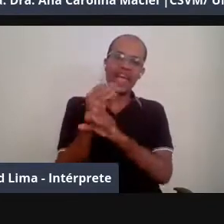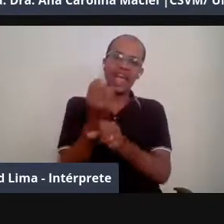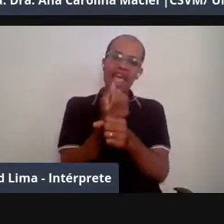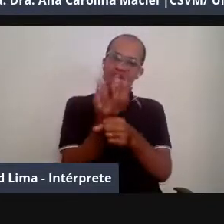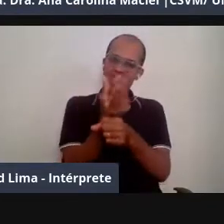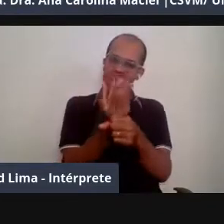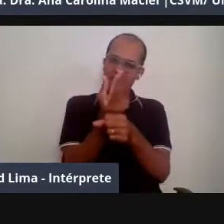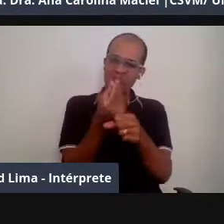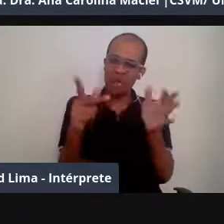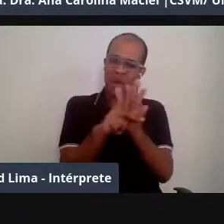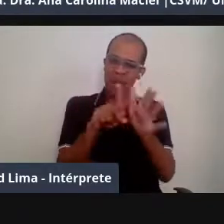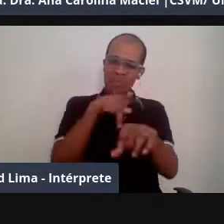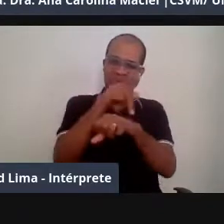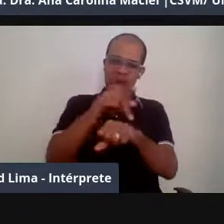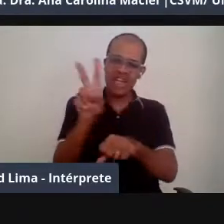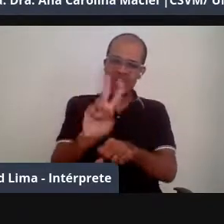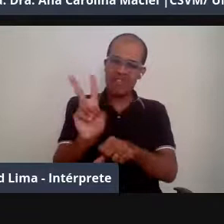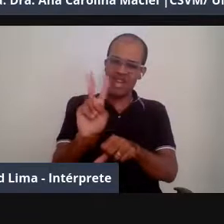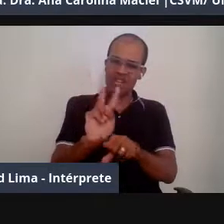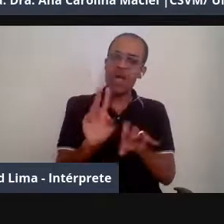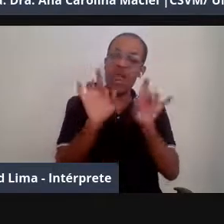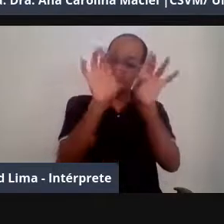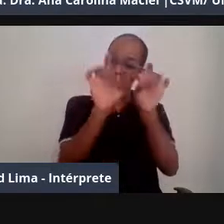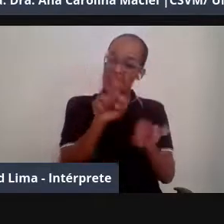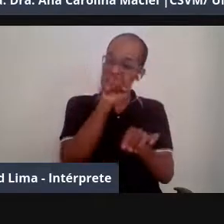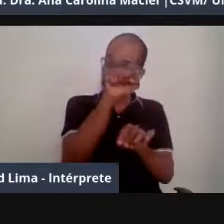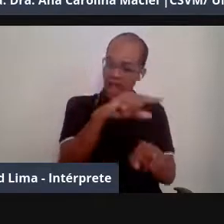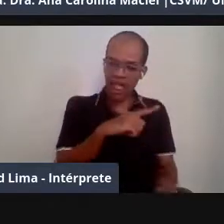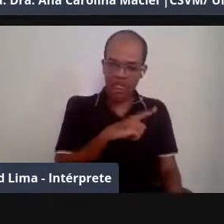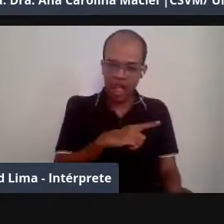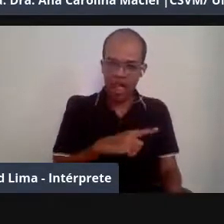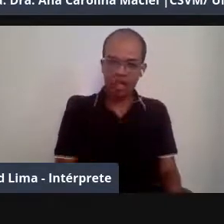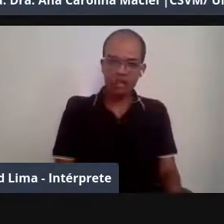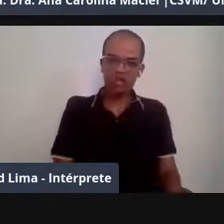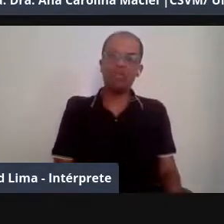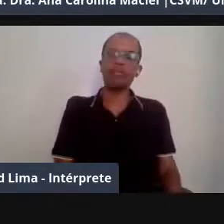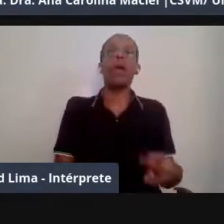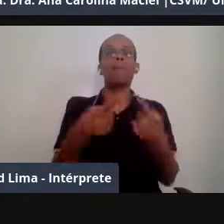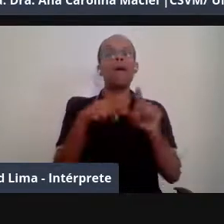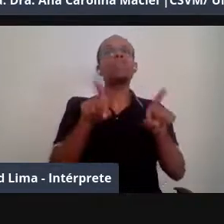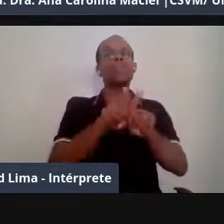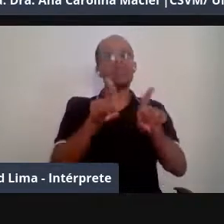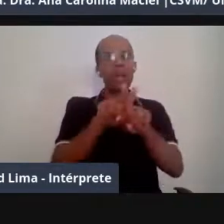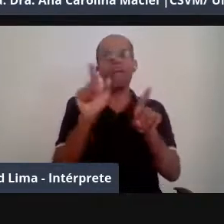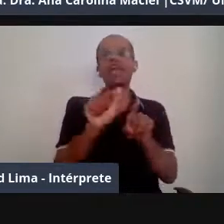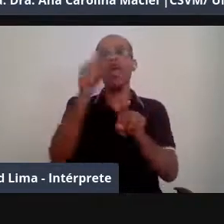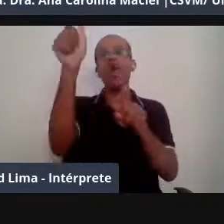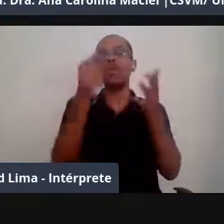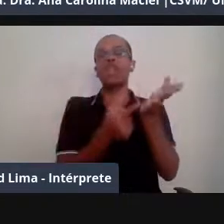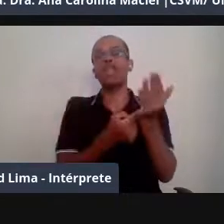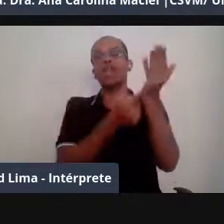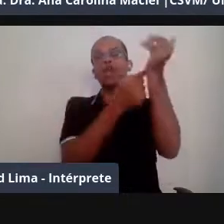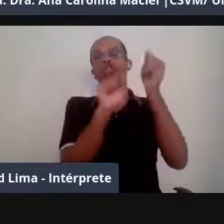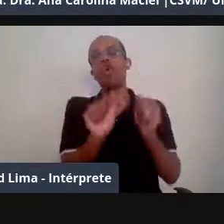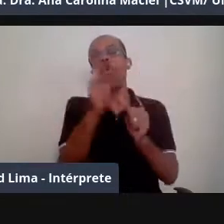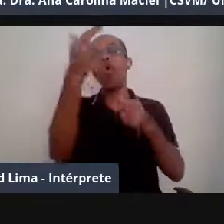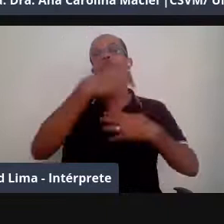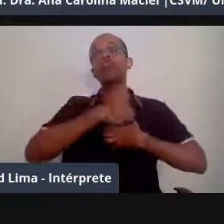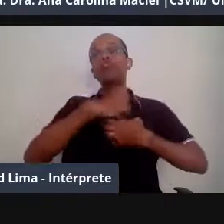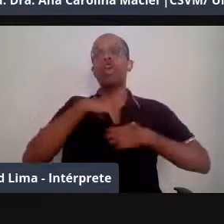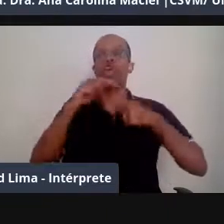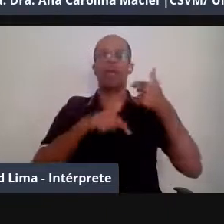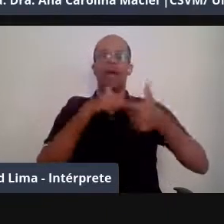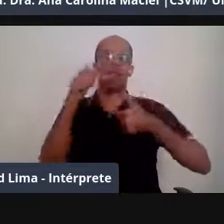venezuelanos, né, e especialistas nessa área venezuelanos, mas eles também trazem outras tecnologias, outras formas de trabalho,